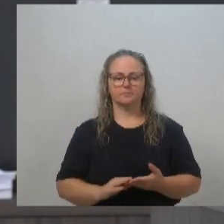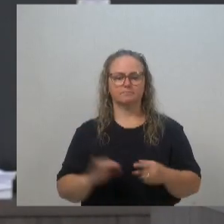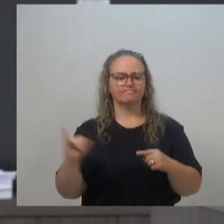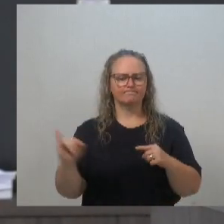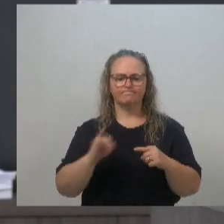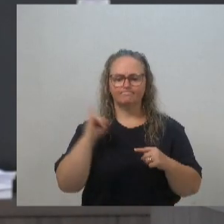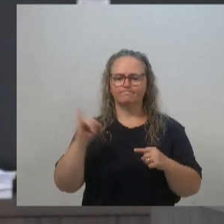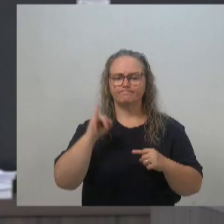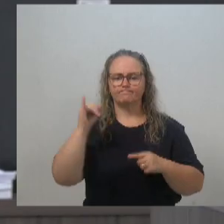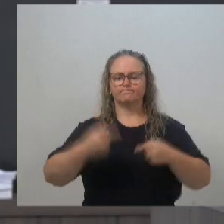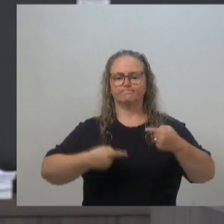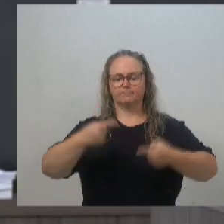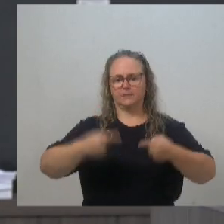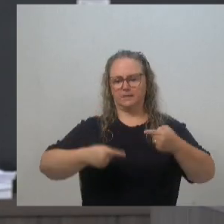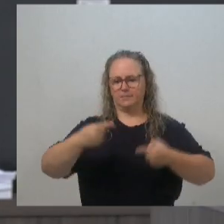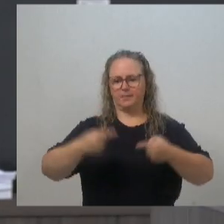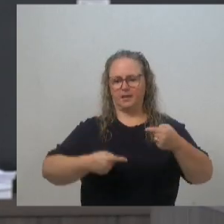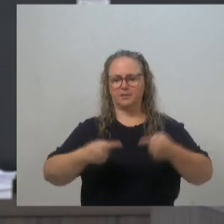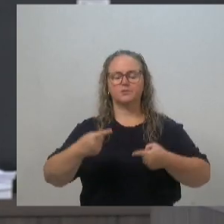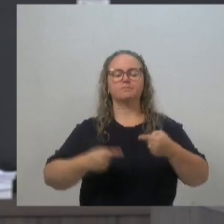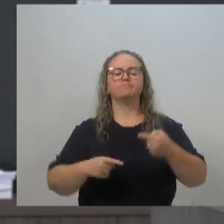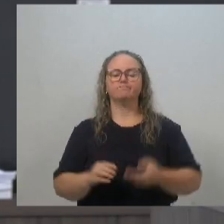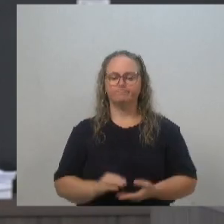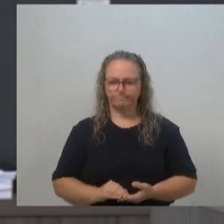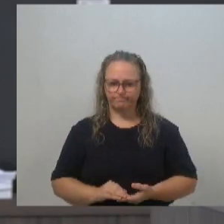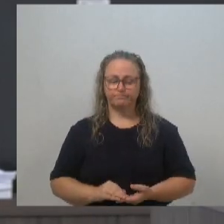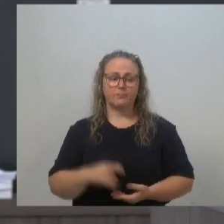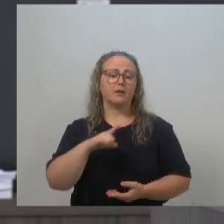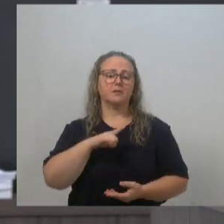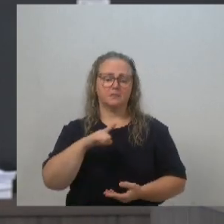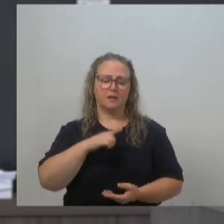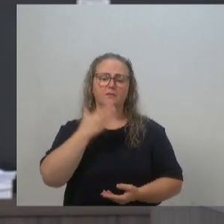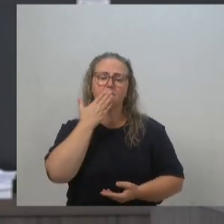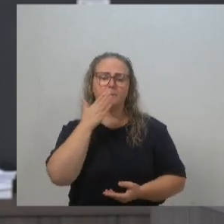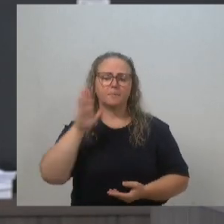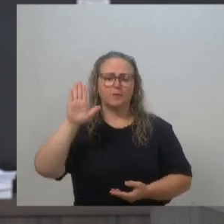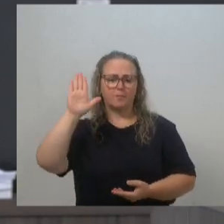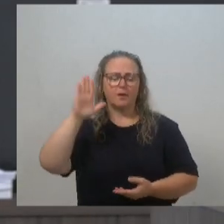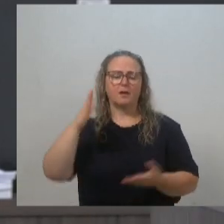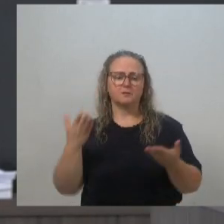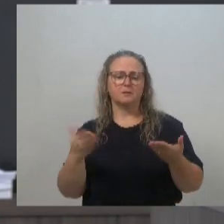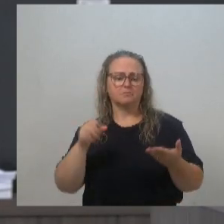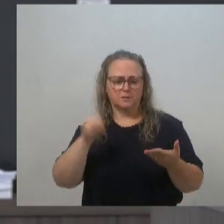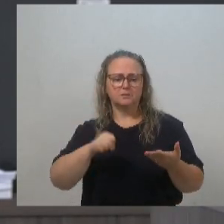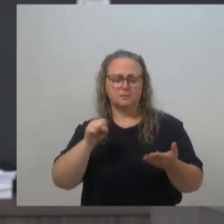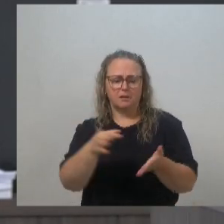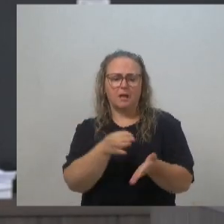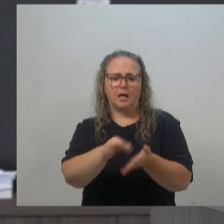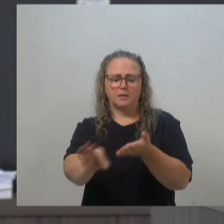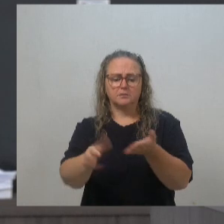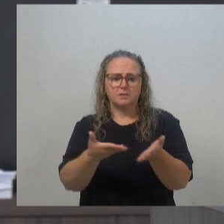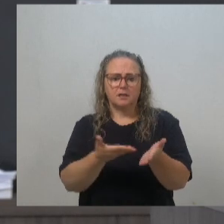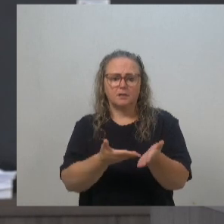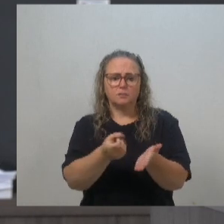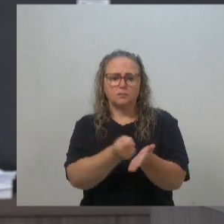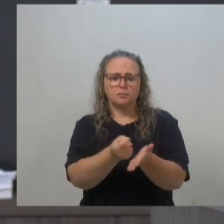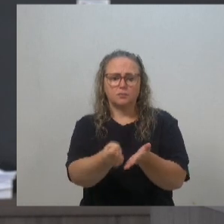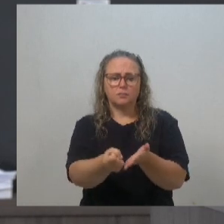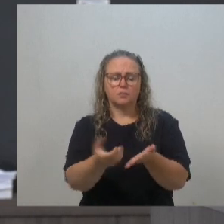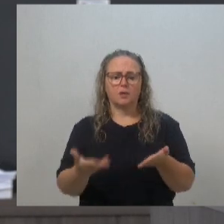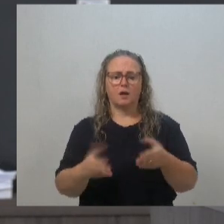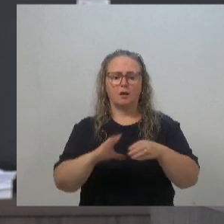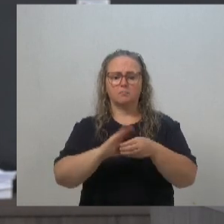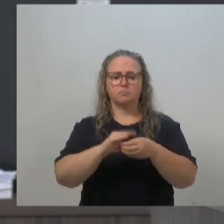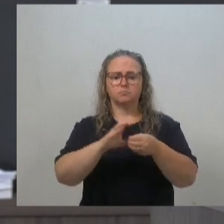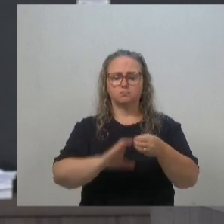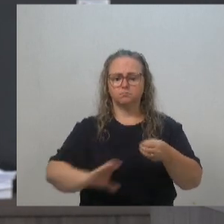debate, porque a gente está falando, sobretudo, uma promessa que foi feita na assinatura original desse contrato de saneamento básico para toda